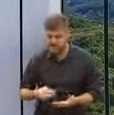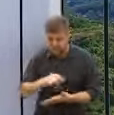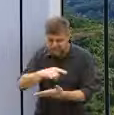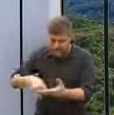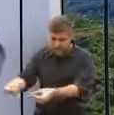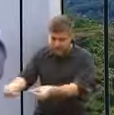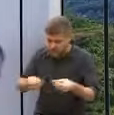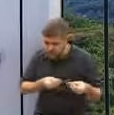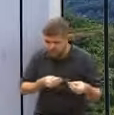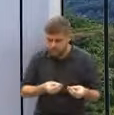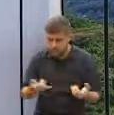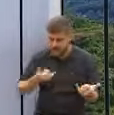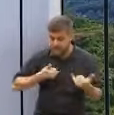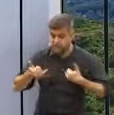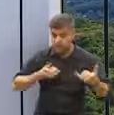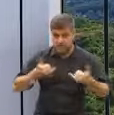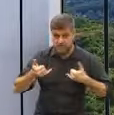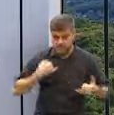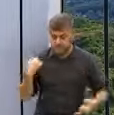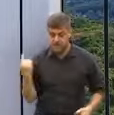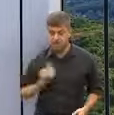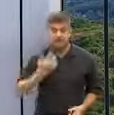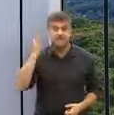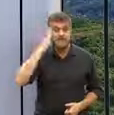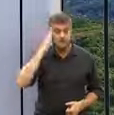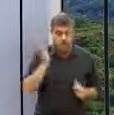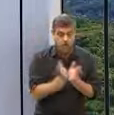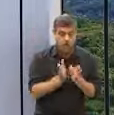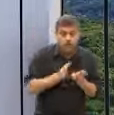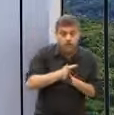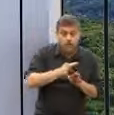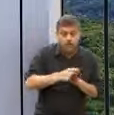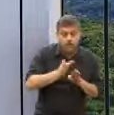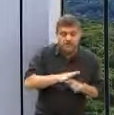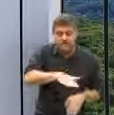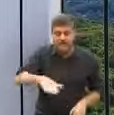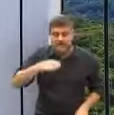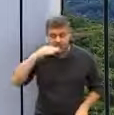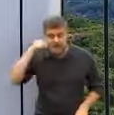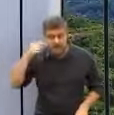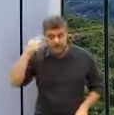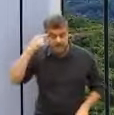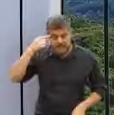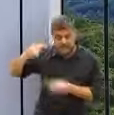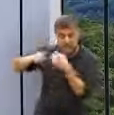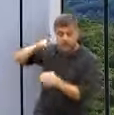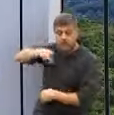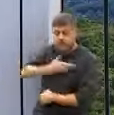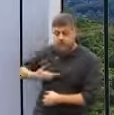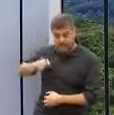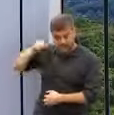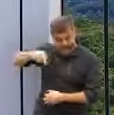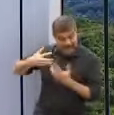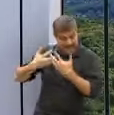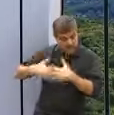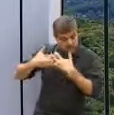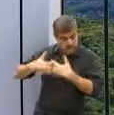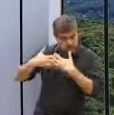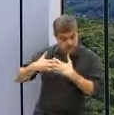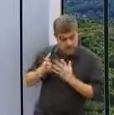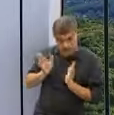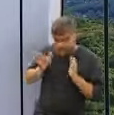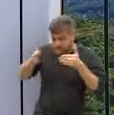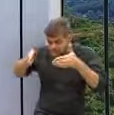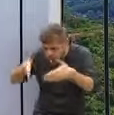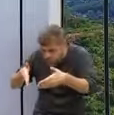as orientações, os relatórios, as informações, é que norteiam o CMDCA para olhar as políticas públicas, para saber se essas políticas